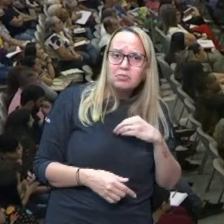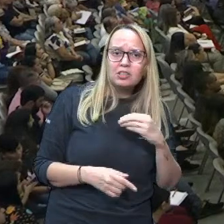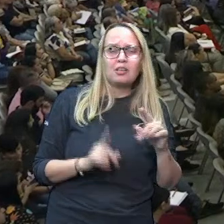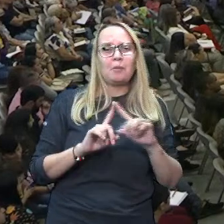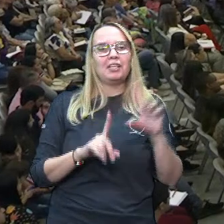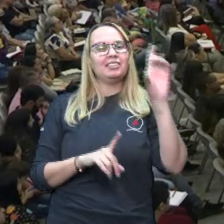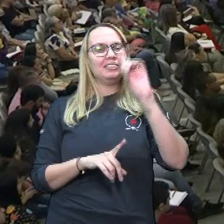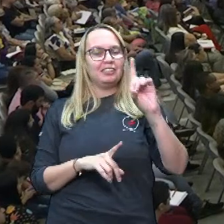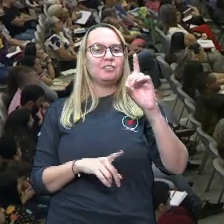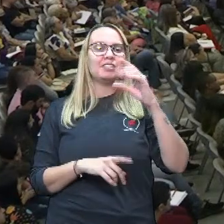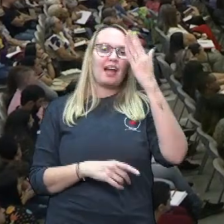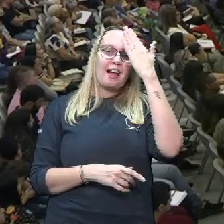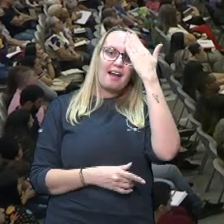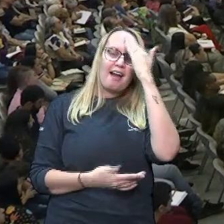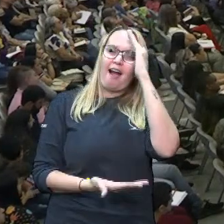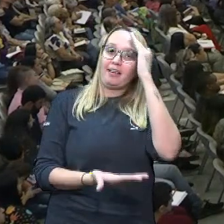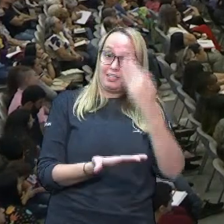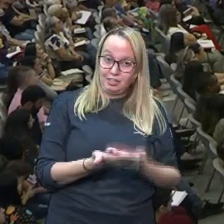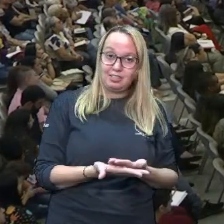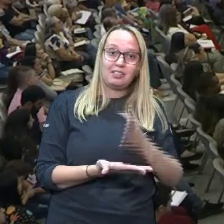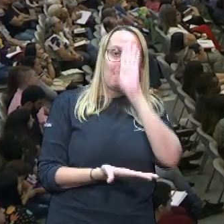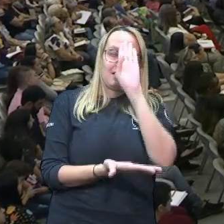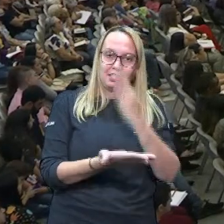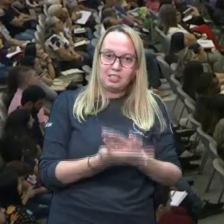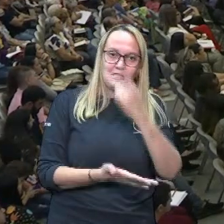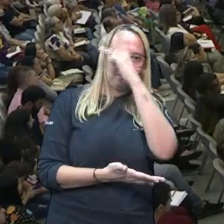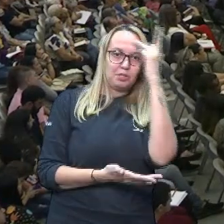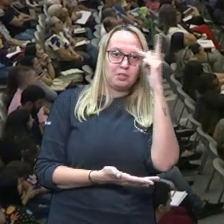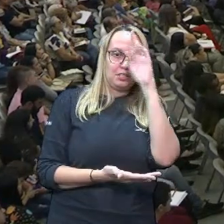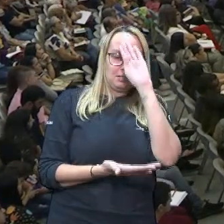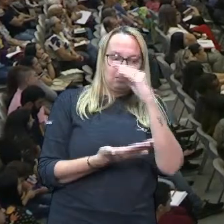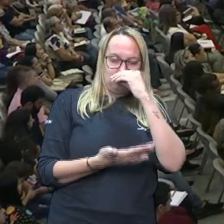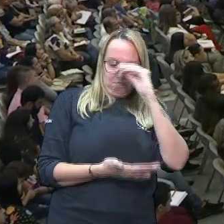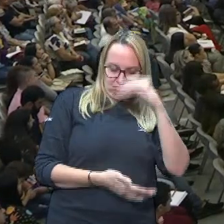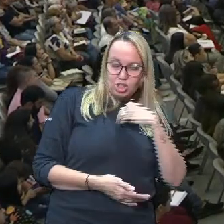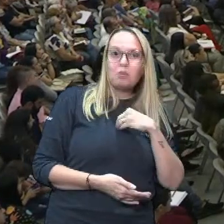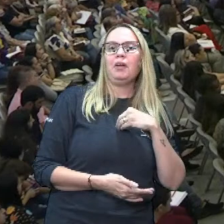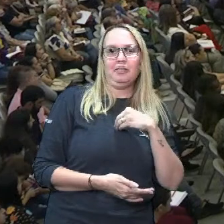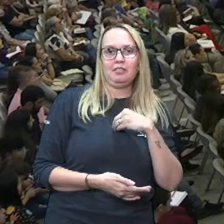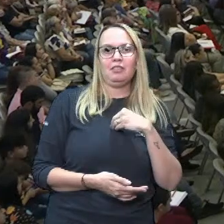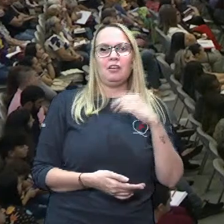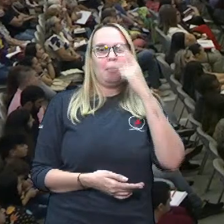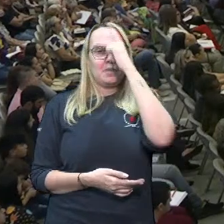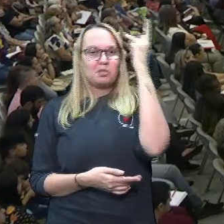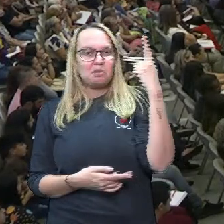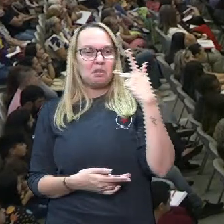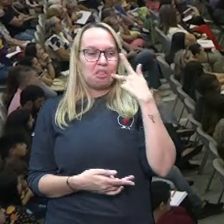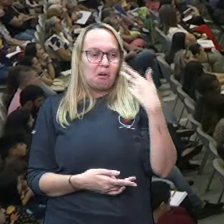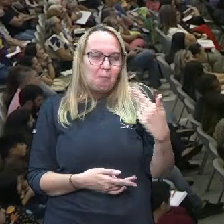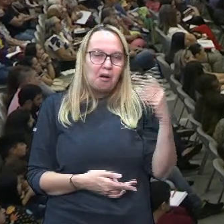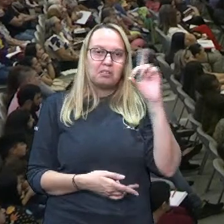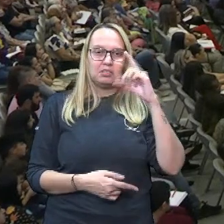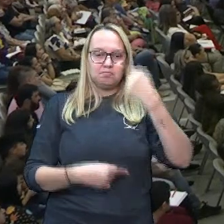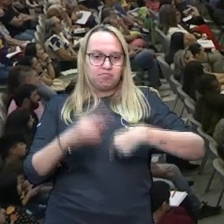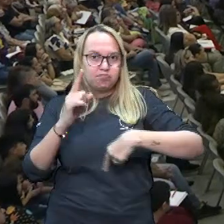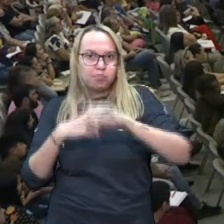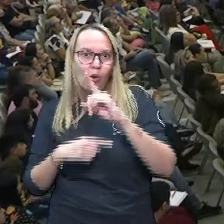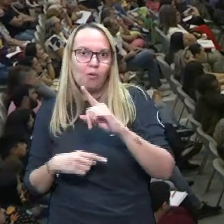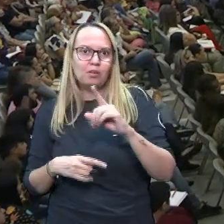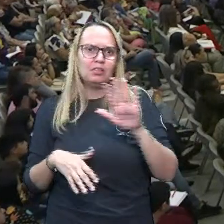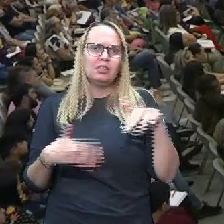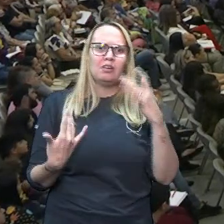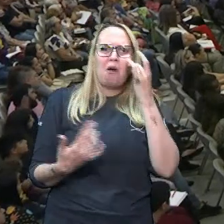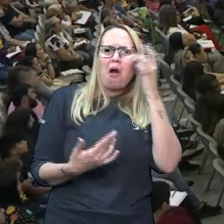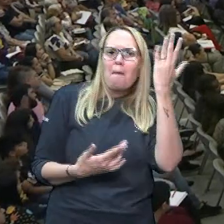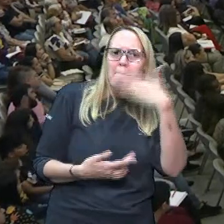pessoas desacreditadas. É lindo como Deus transforma pessoas comuns em pessoas extraordinárias. Pastor, qual é a prova